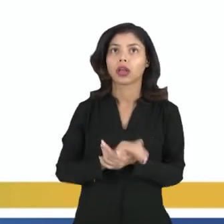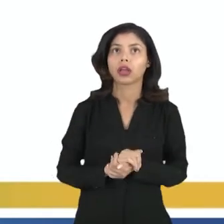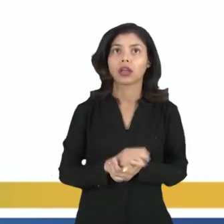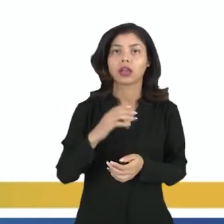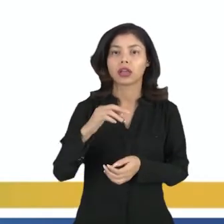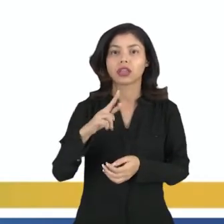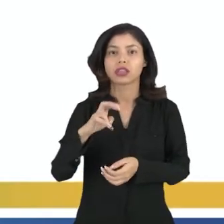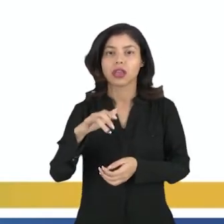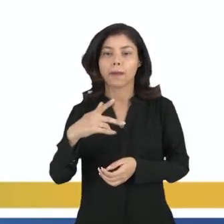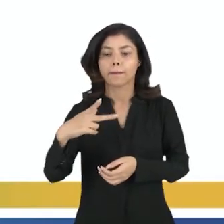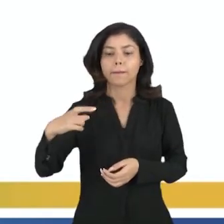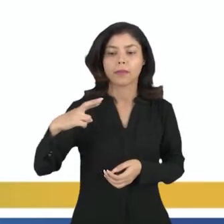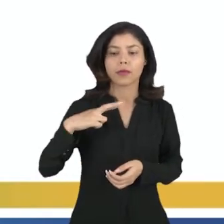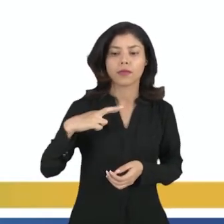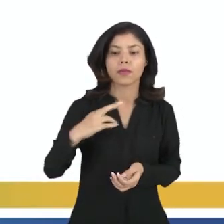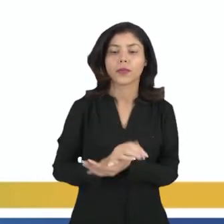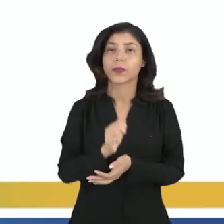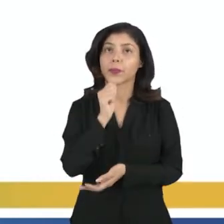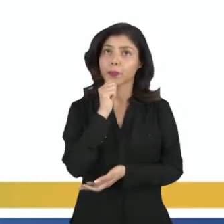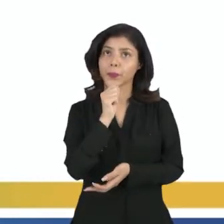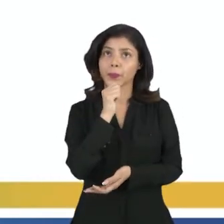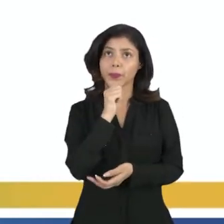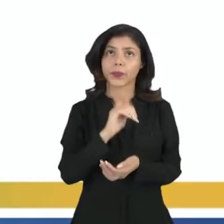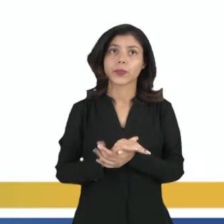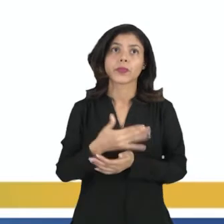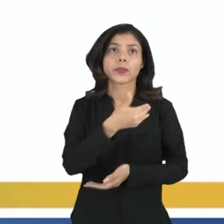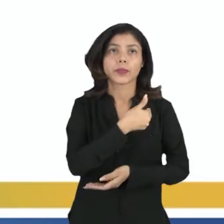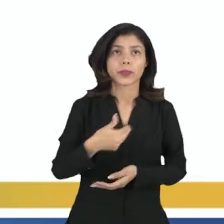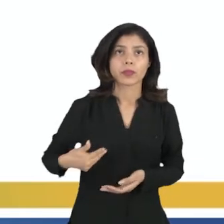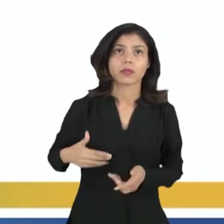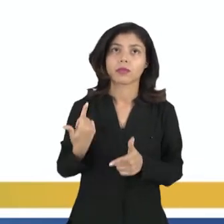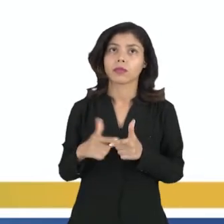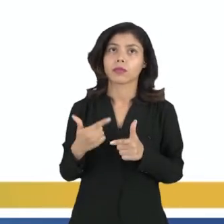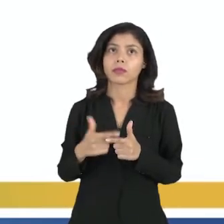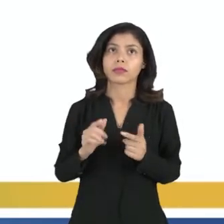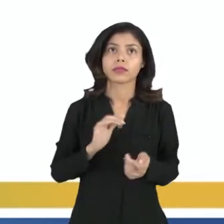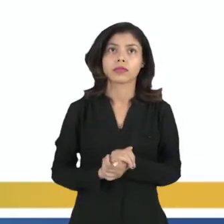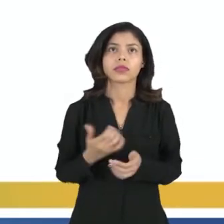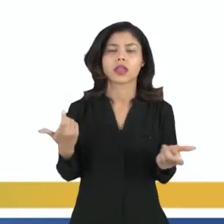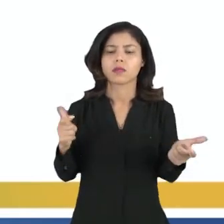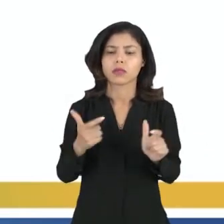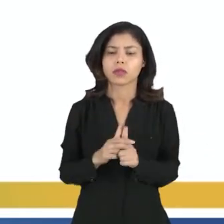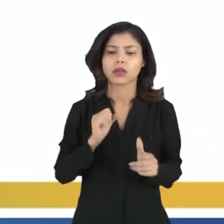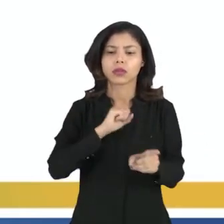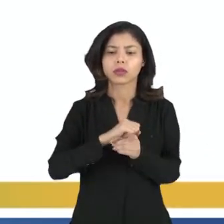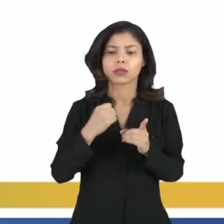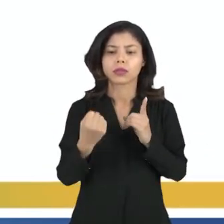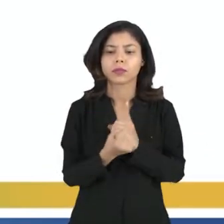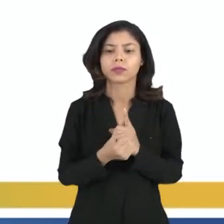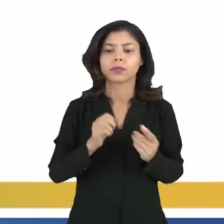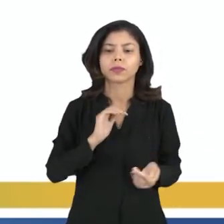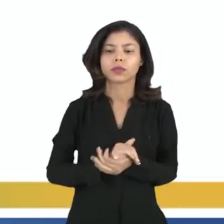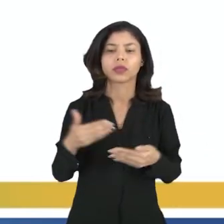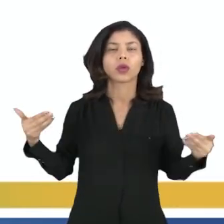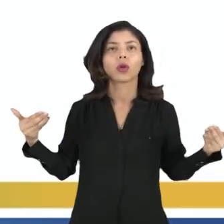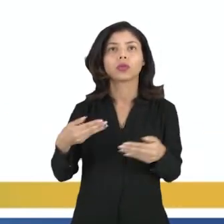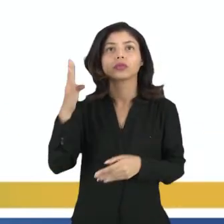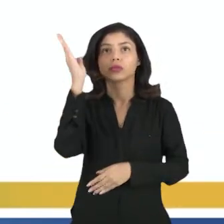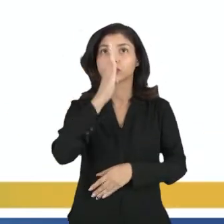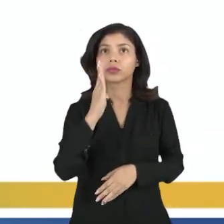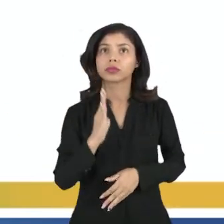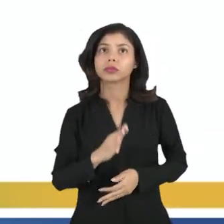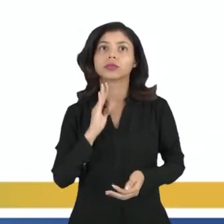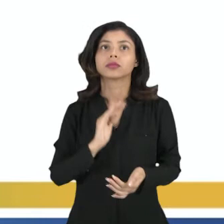esfera privada e tornarem públicas as problemáticas das minorias sociais. Hoje no Brasil,